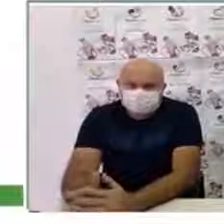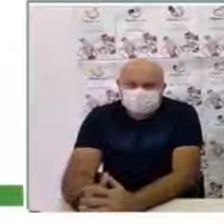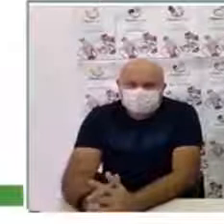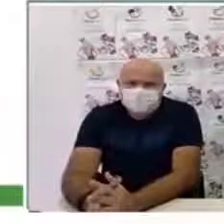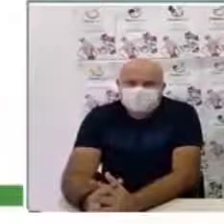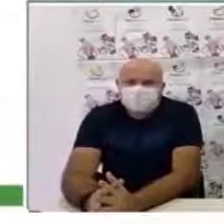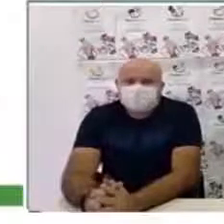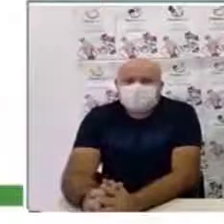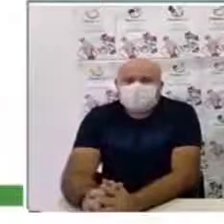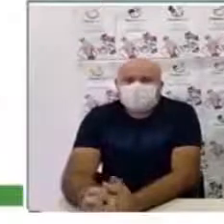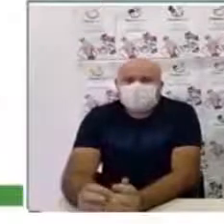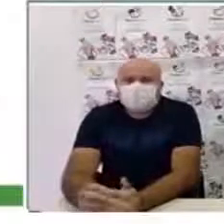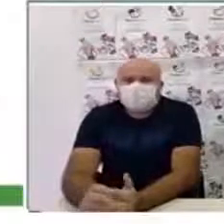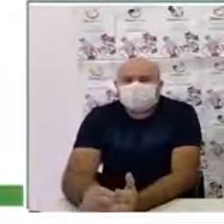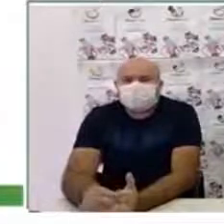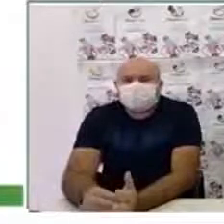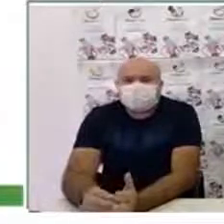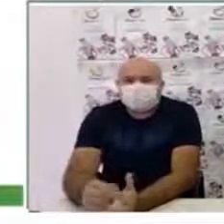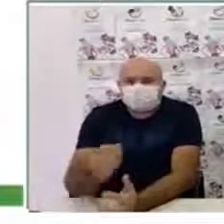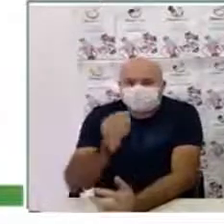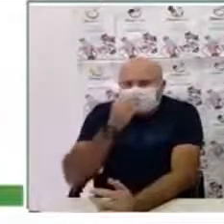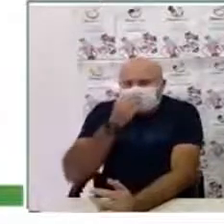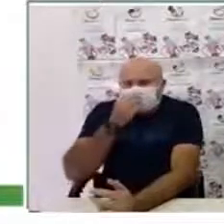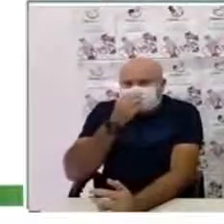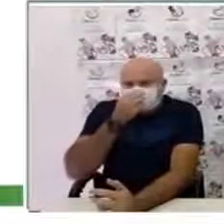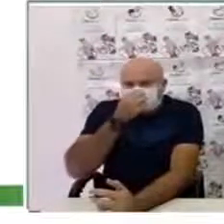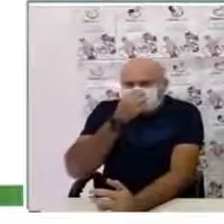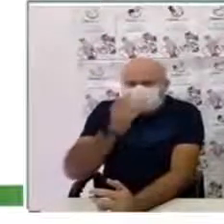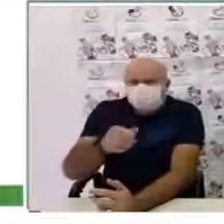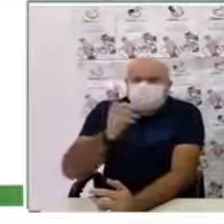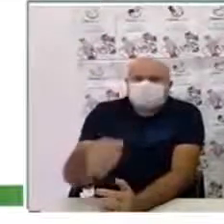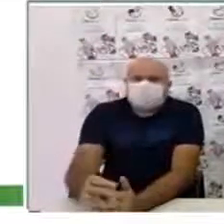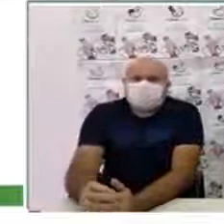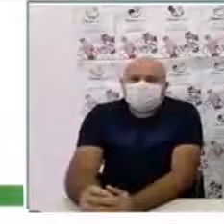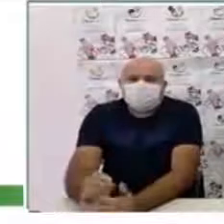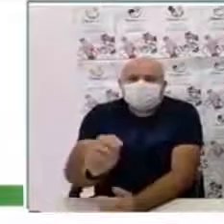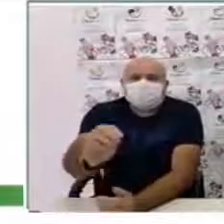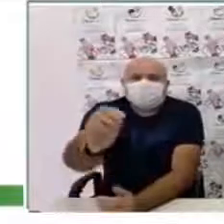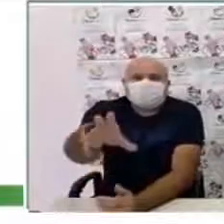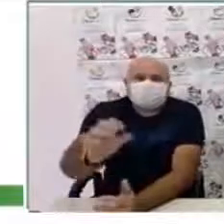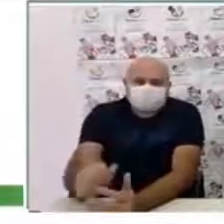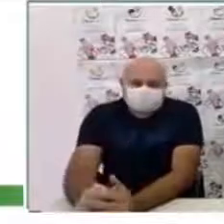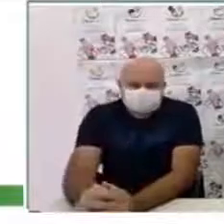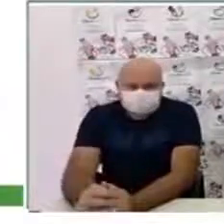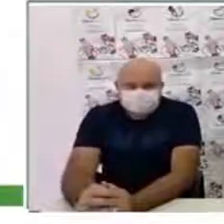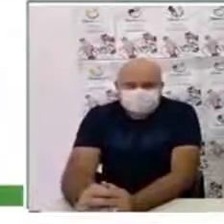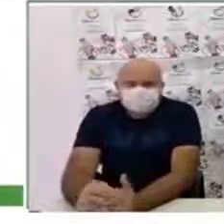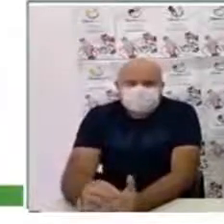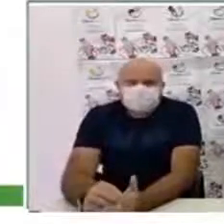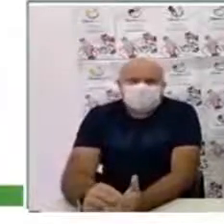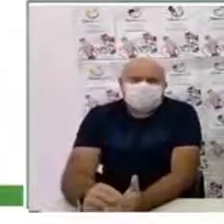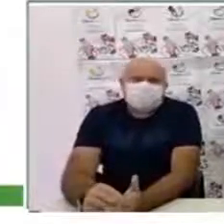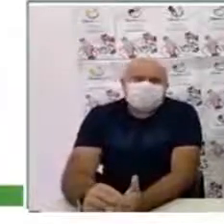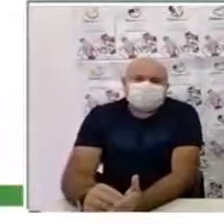eixo, né? O que é que eu vou entender? Por que a radiação alfa sofreu menor desvio que a radiação beta? Porque ela é mais pesada. Hoje